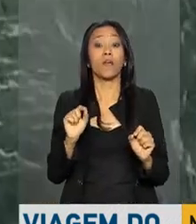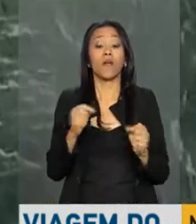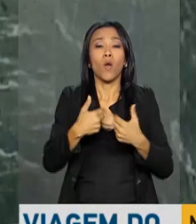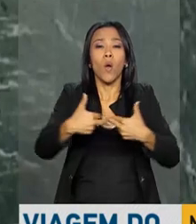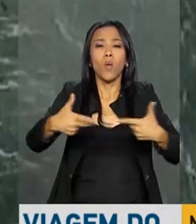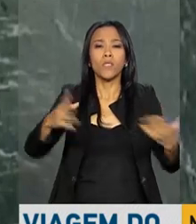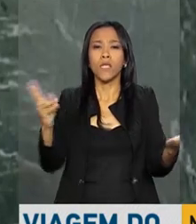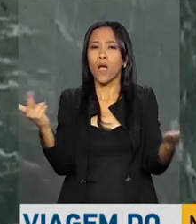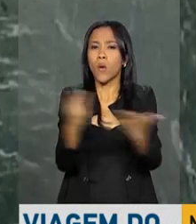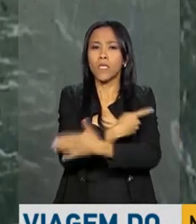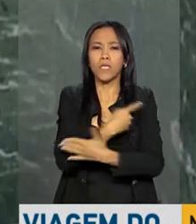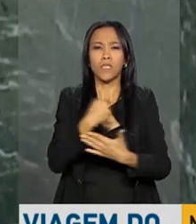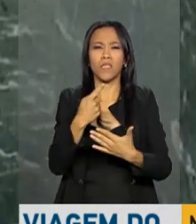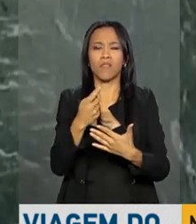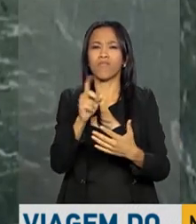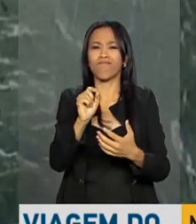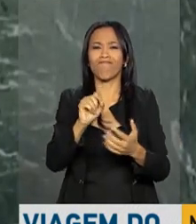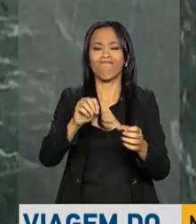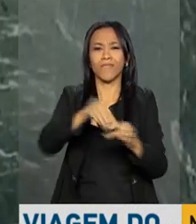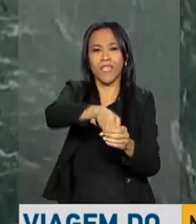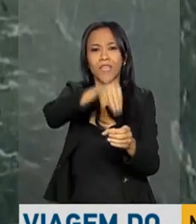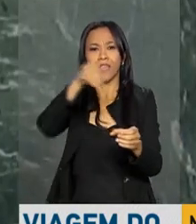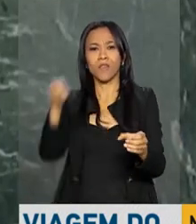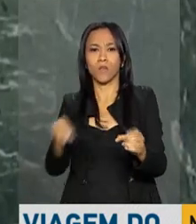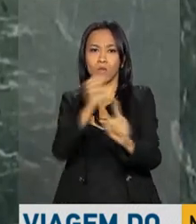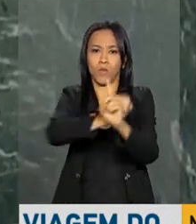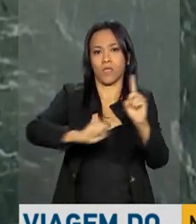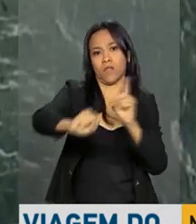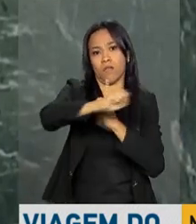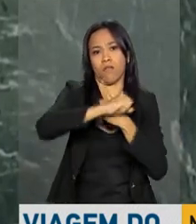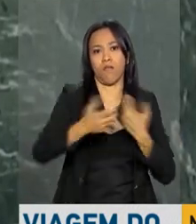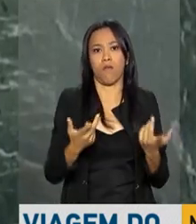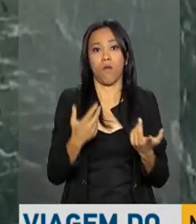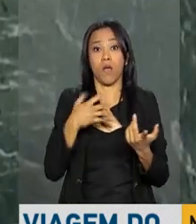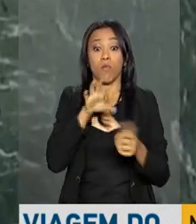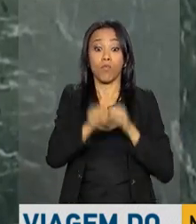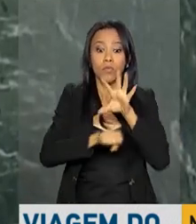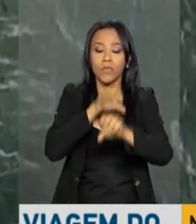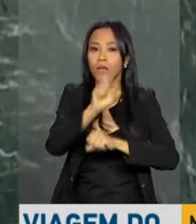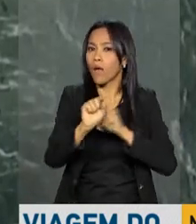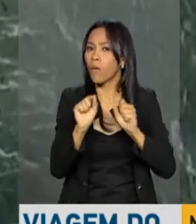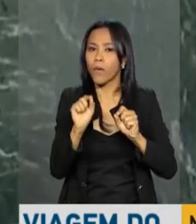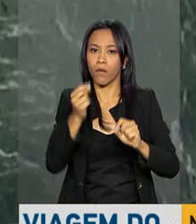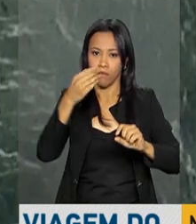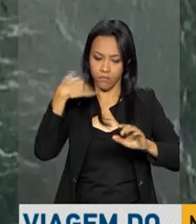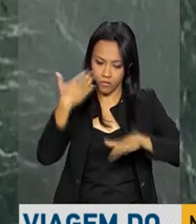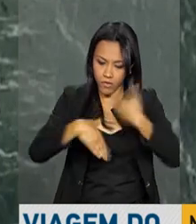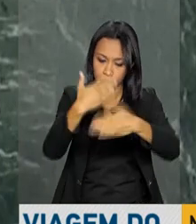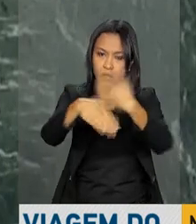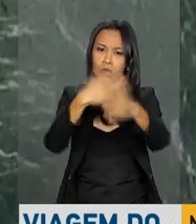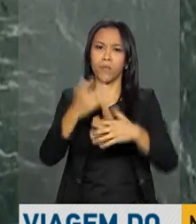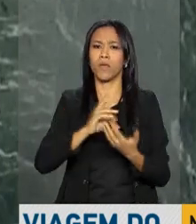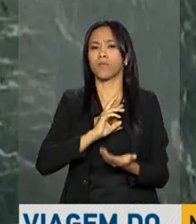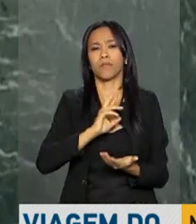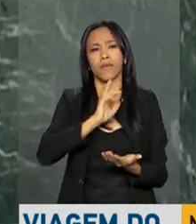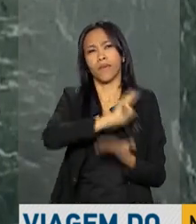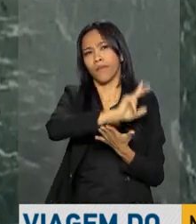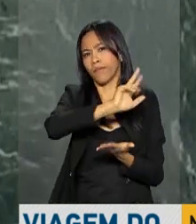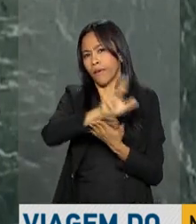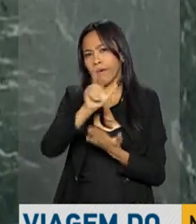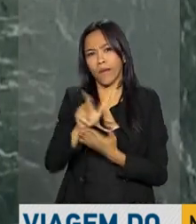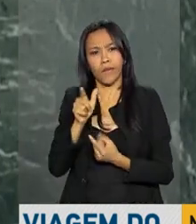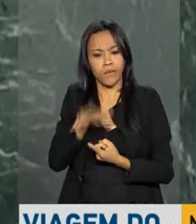profundas da exclusão social. A busca do desenvolvimento, em todas as suas